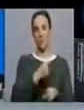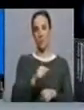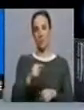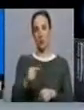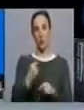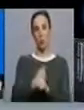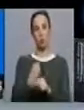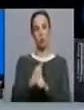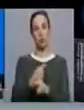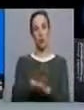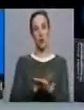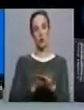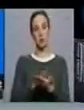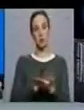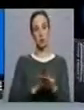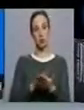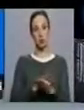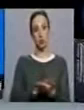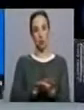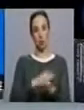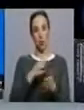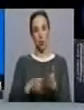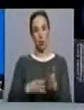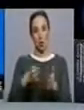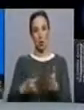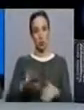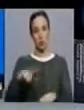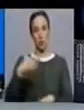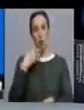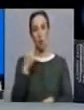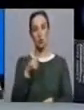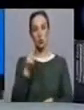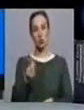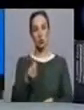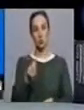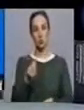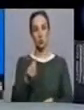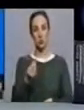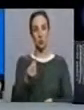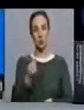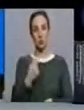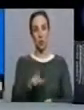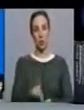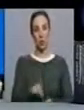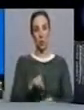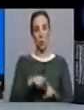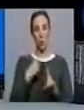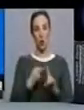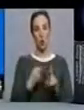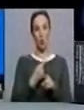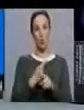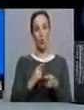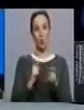básicos que são complicados principalmente por estudantes que vêm do primeiro ano porque transição